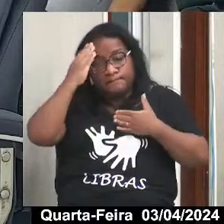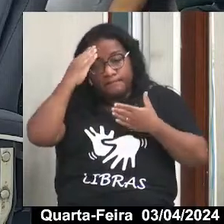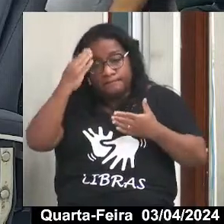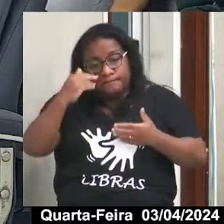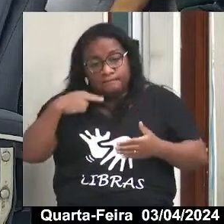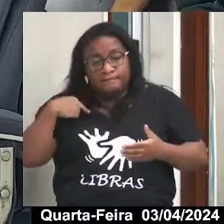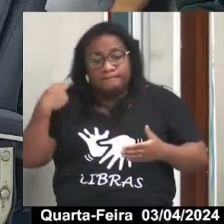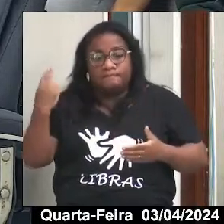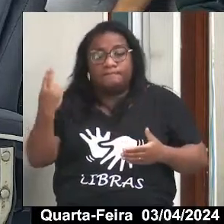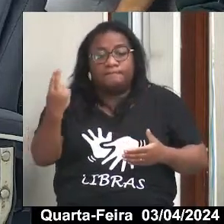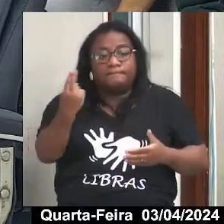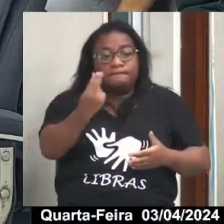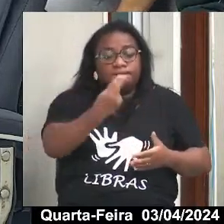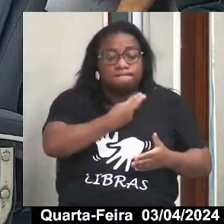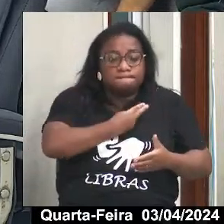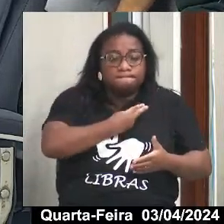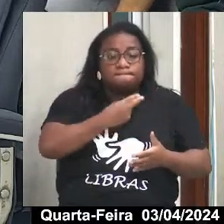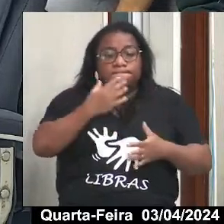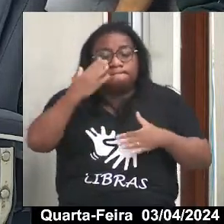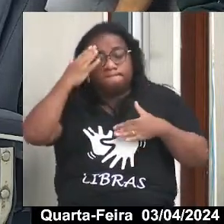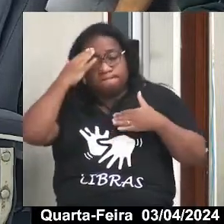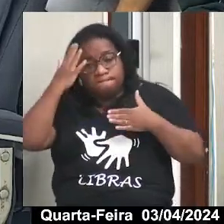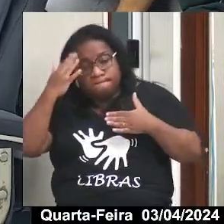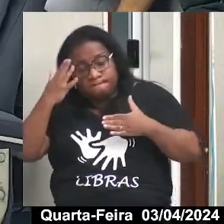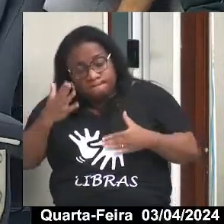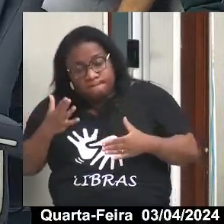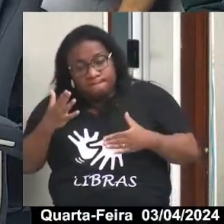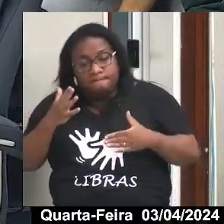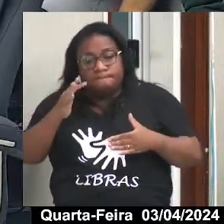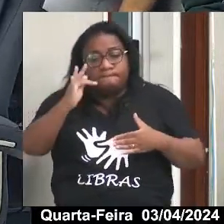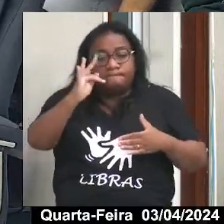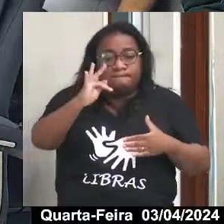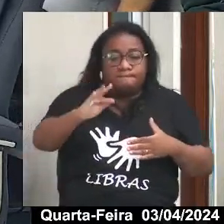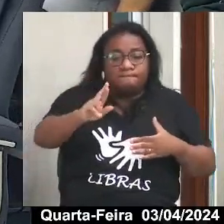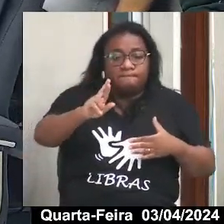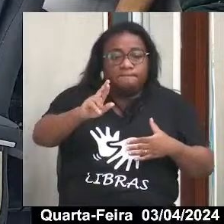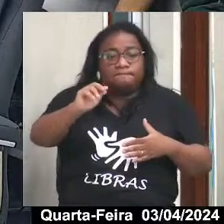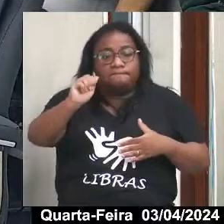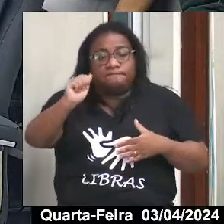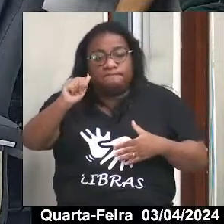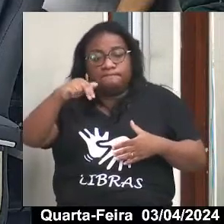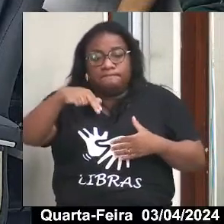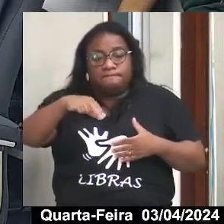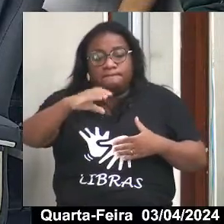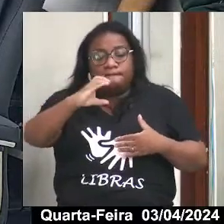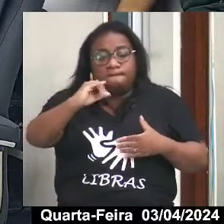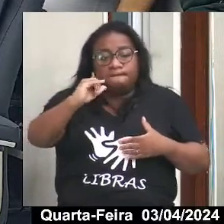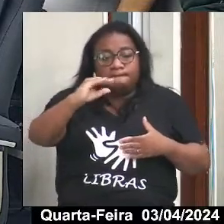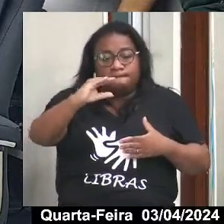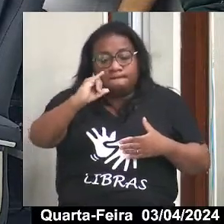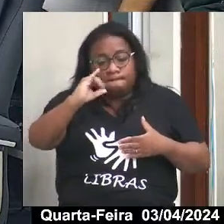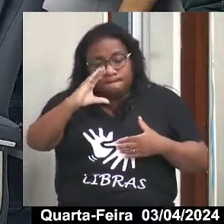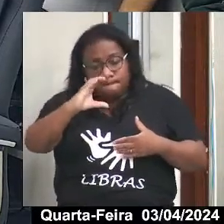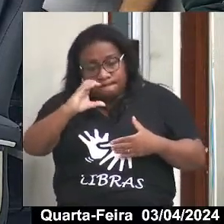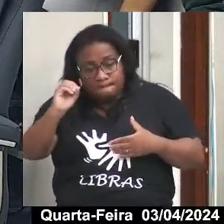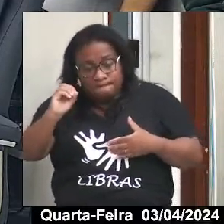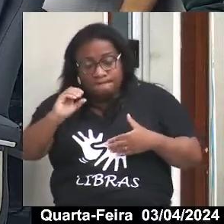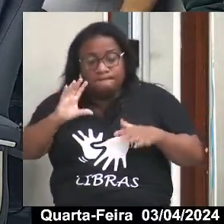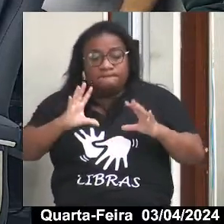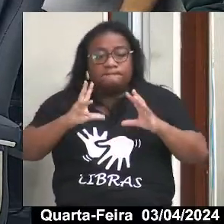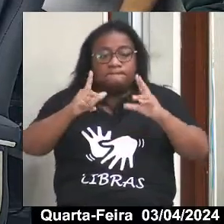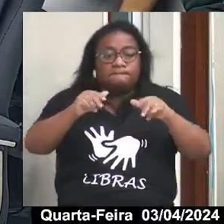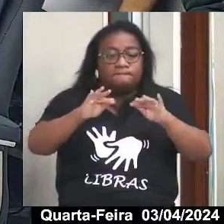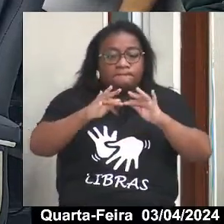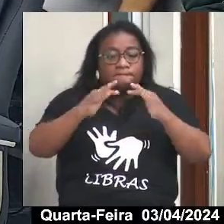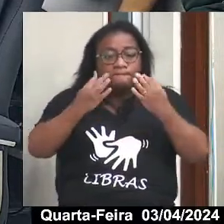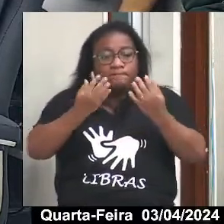que a Câmara Municipal pudesse prestar as condolências para o Francisco, o esposo da Eunice, para toda a